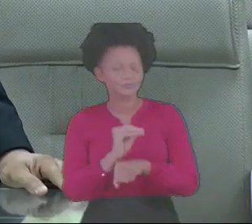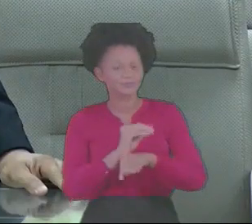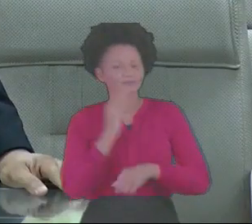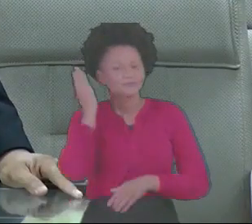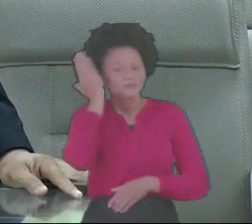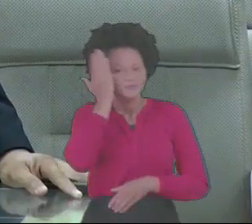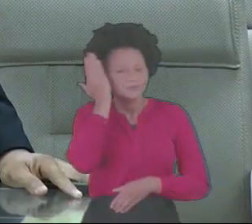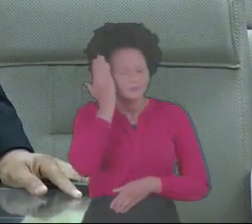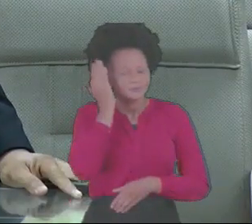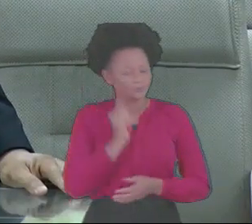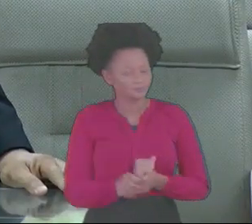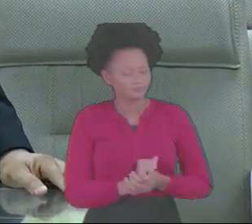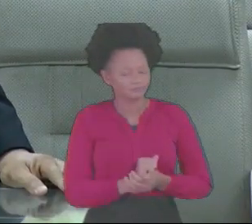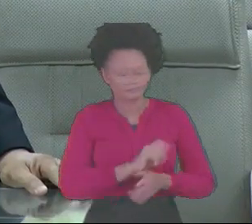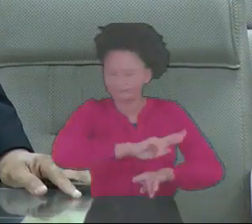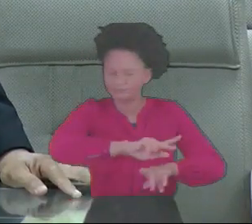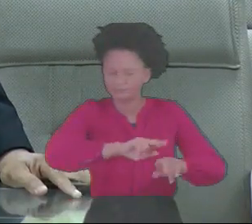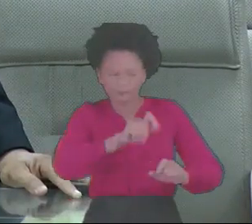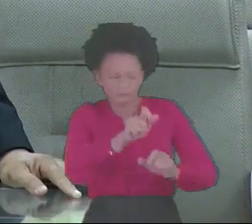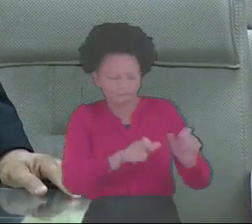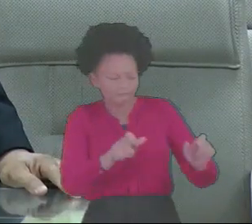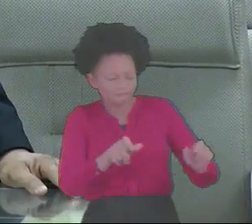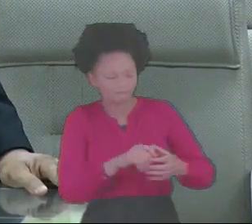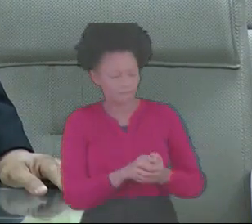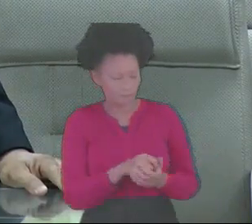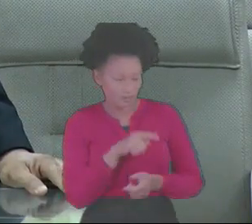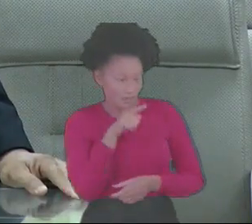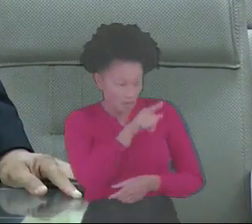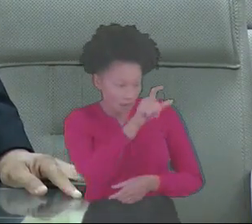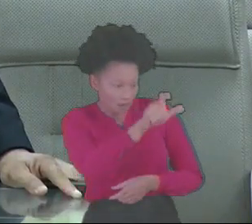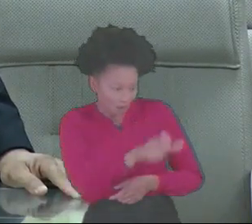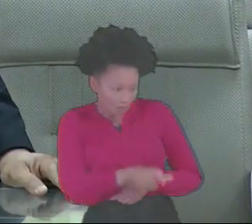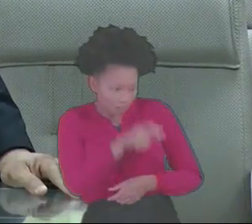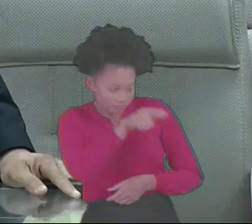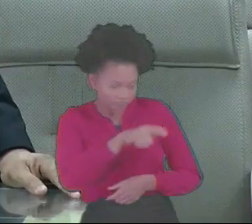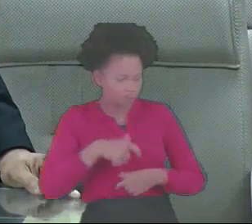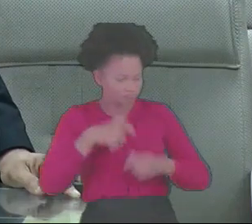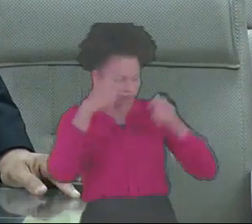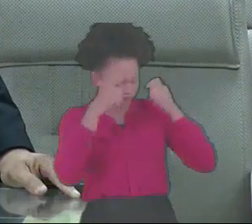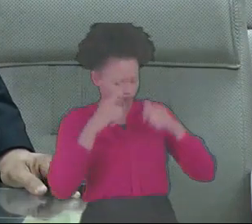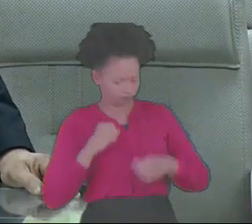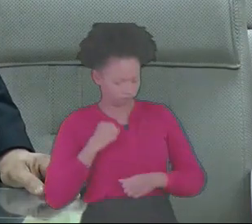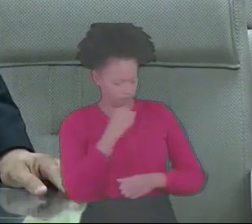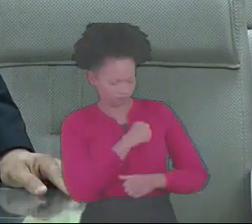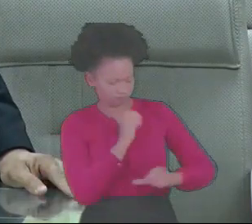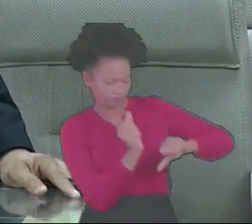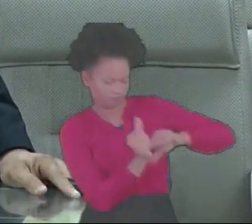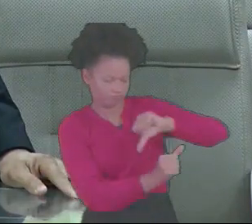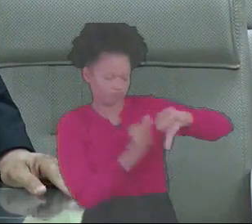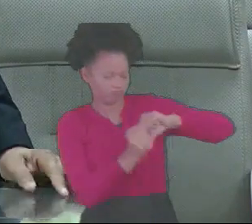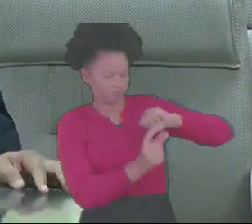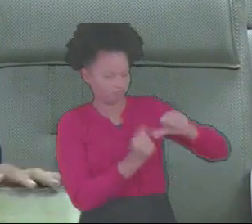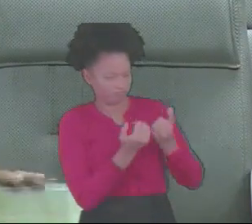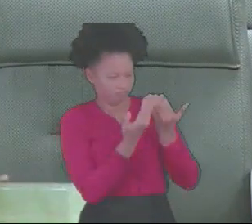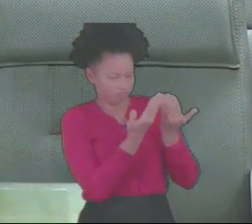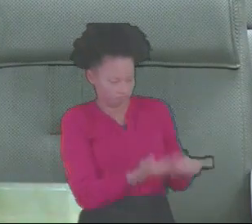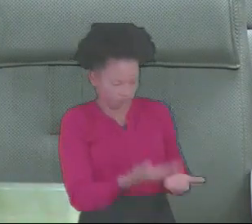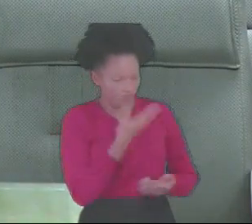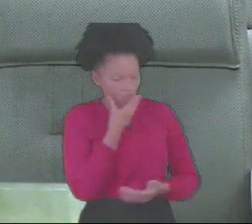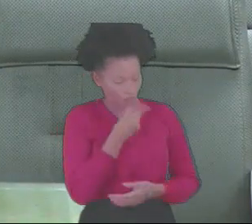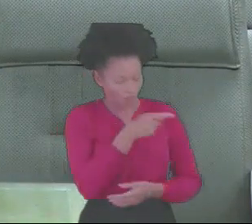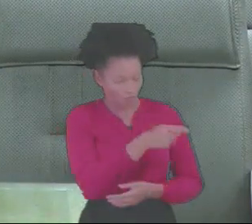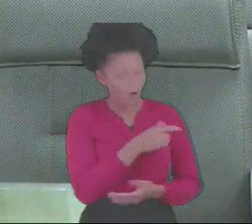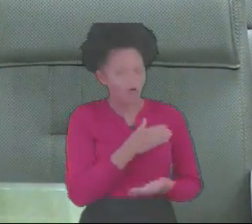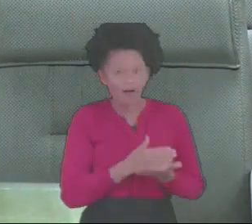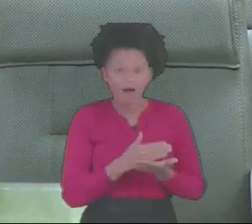a Deus muda o coração de Saul se transforma ele em outro homem ele até a